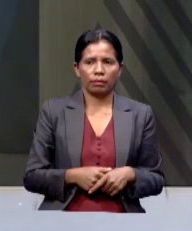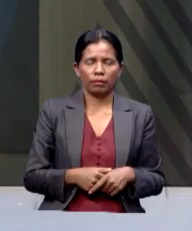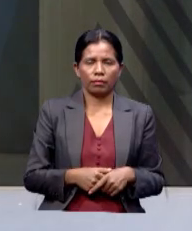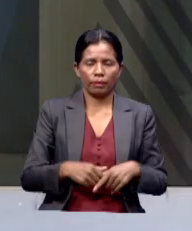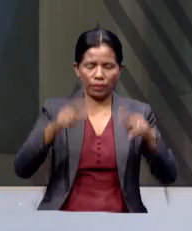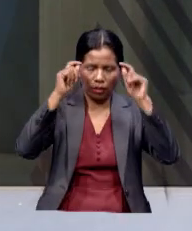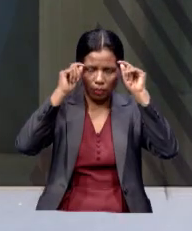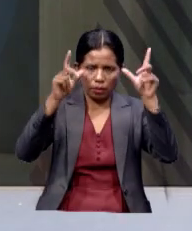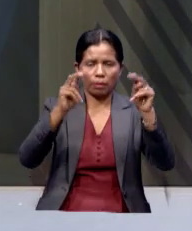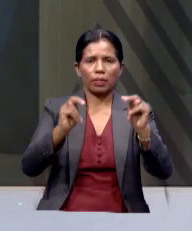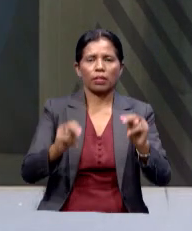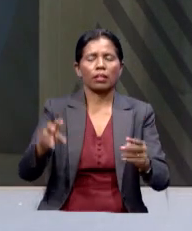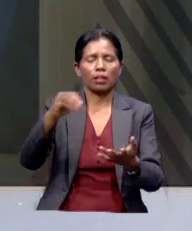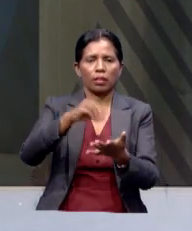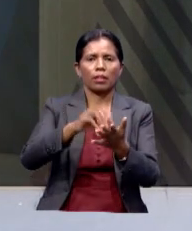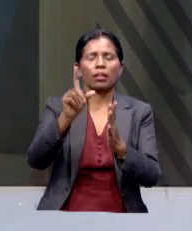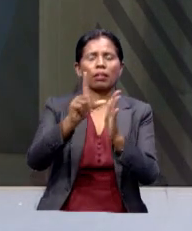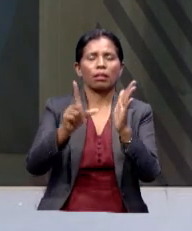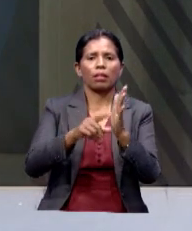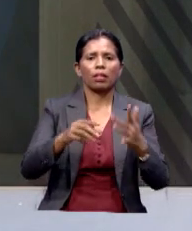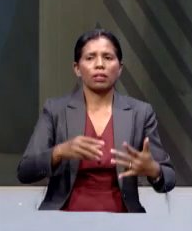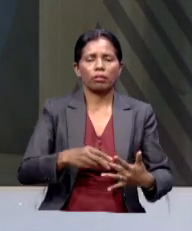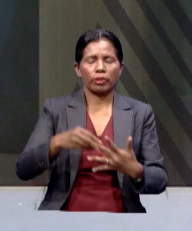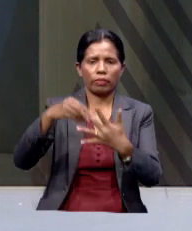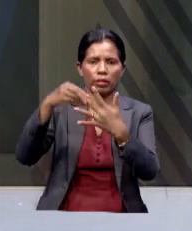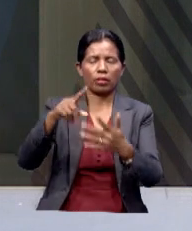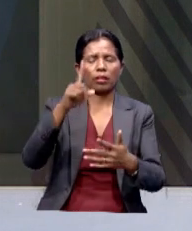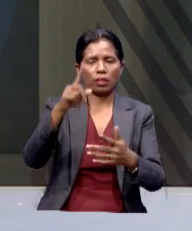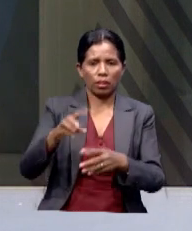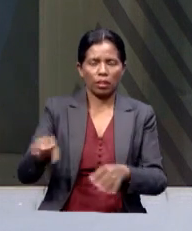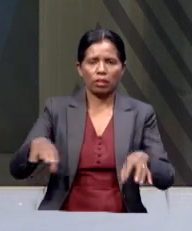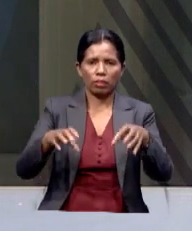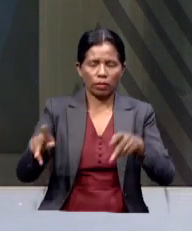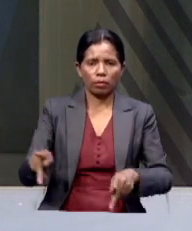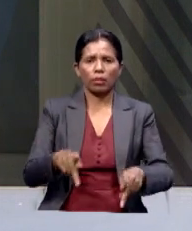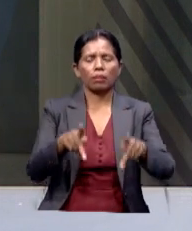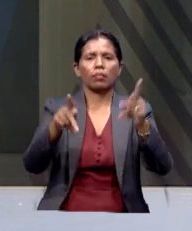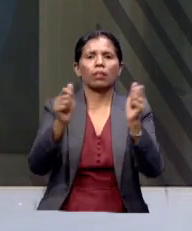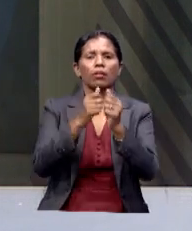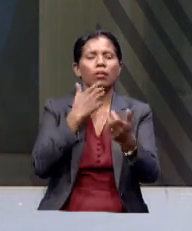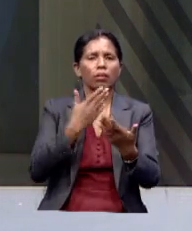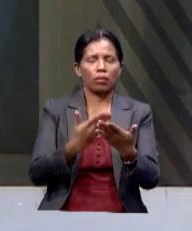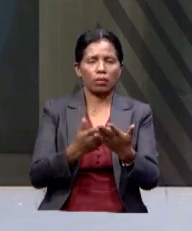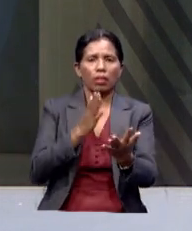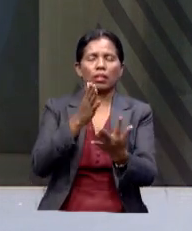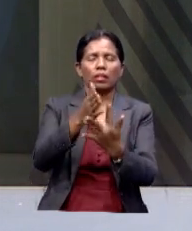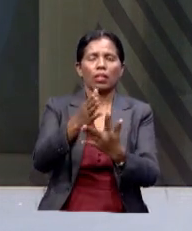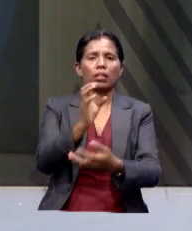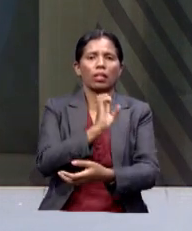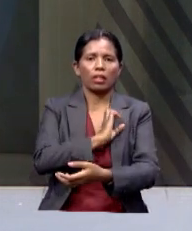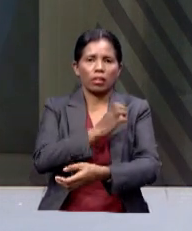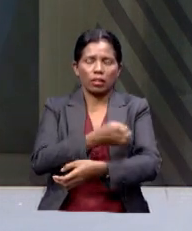Timor Leste precisa criar tan lei específico ida ba serviço público ho essencial kona ba acesso energia e